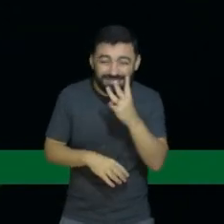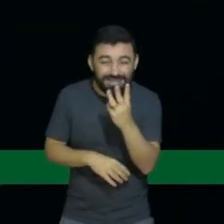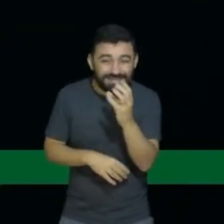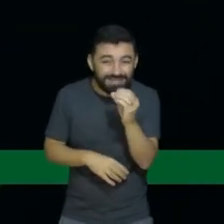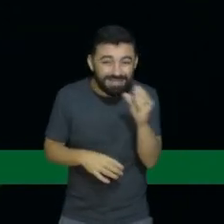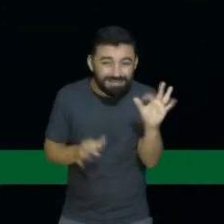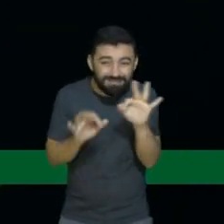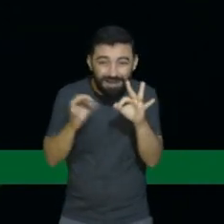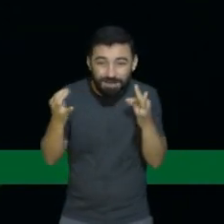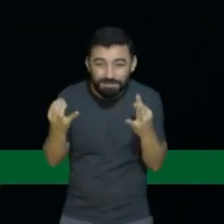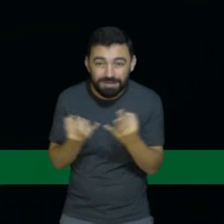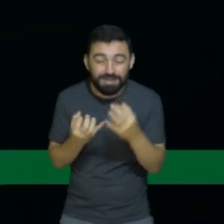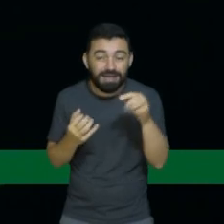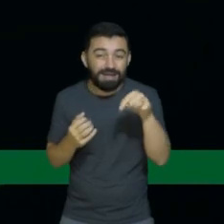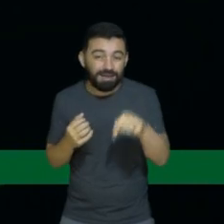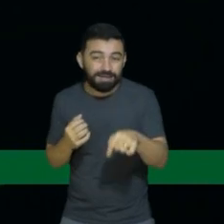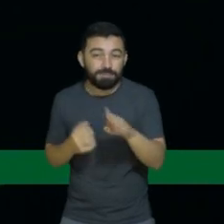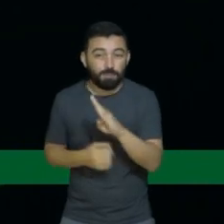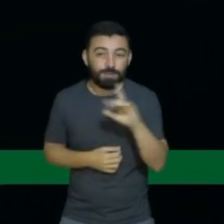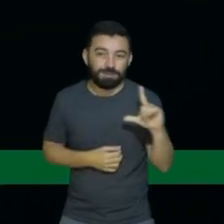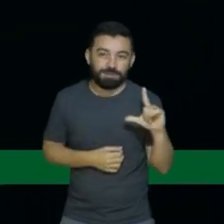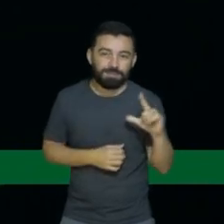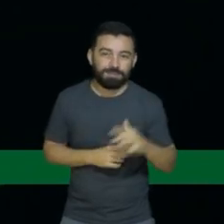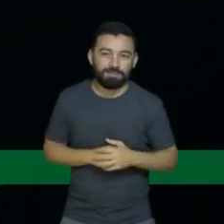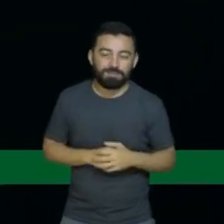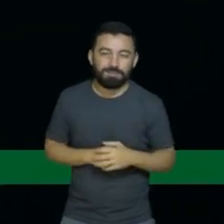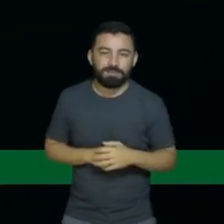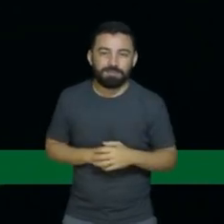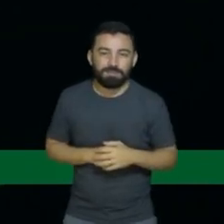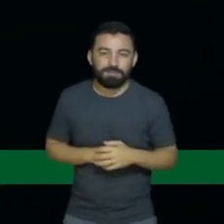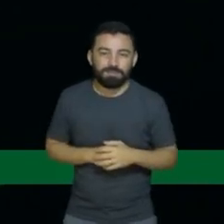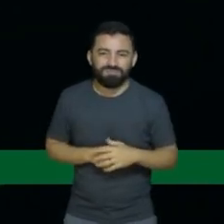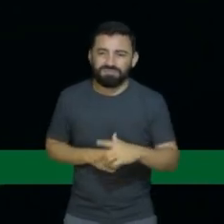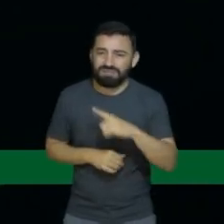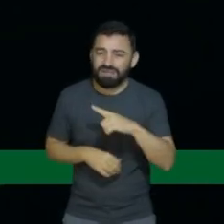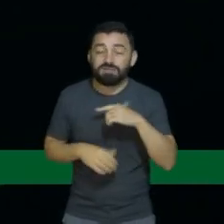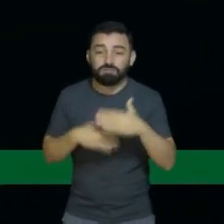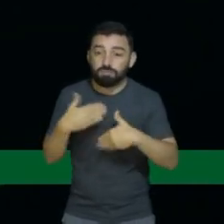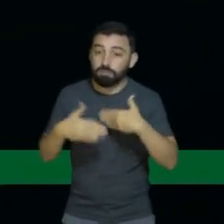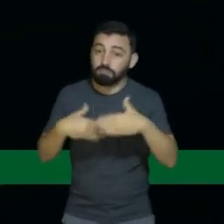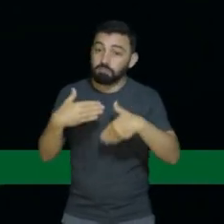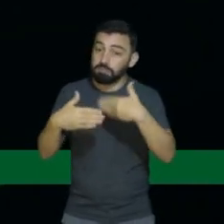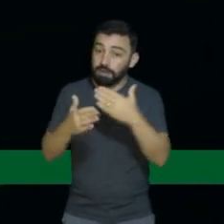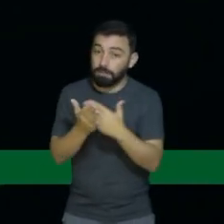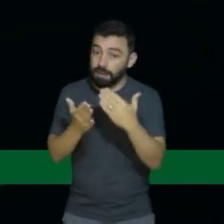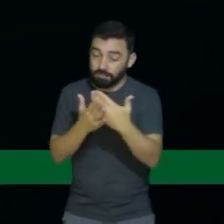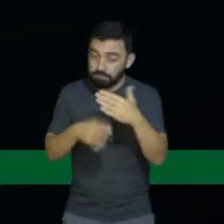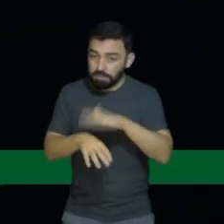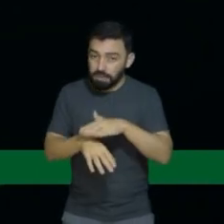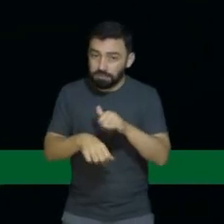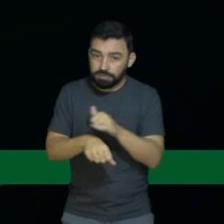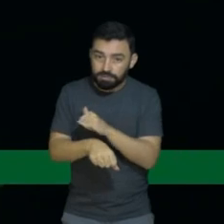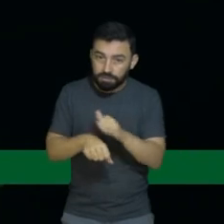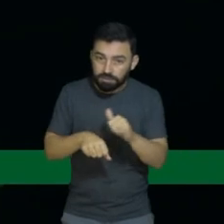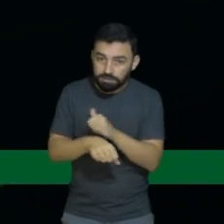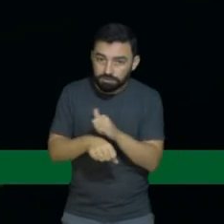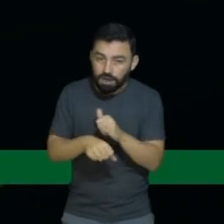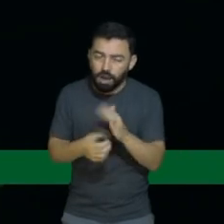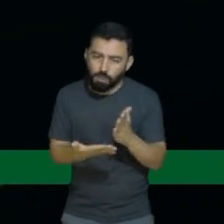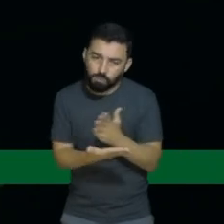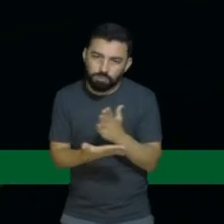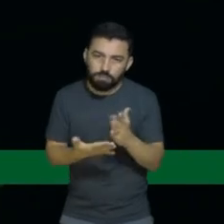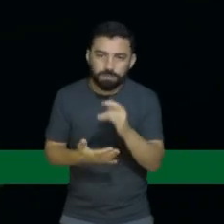famílias aqui em Blumenau. São desenvolvidas diversas ações, entre elas